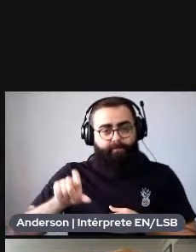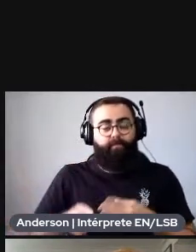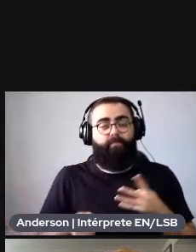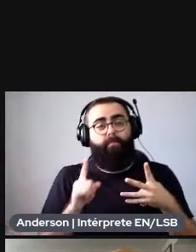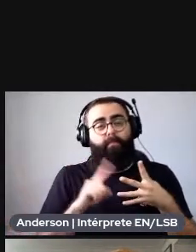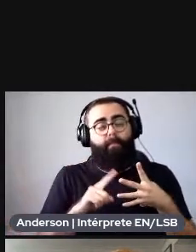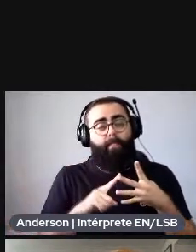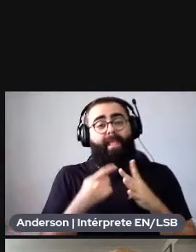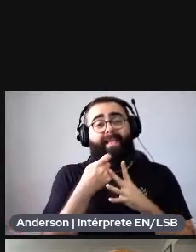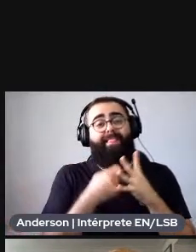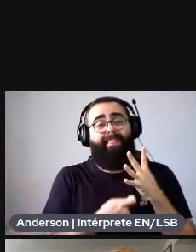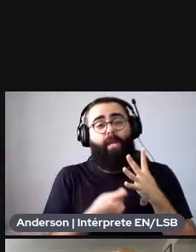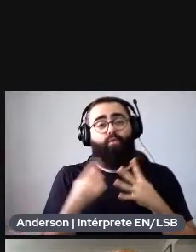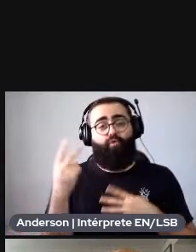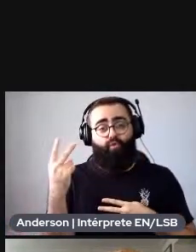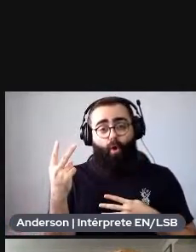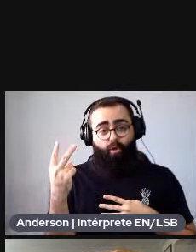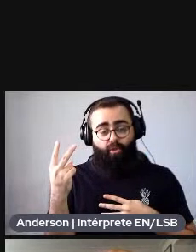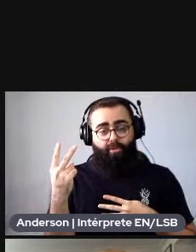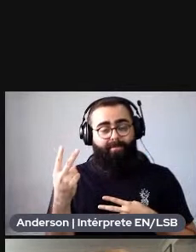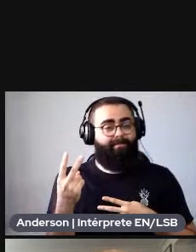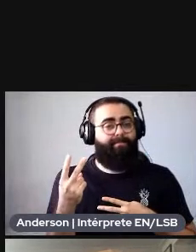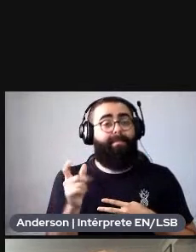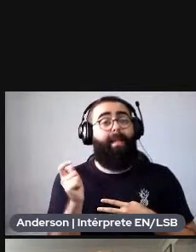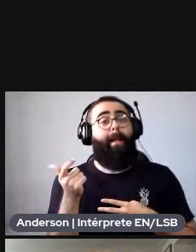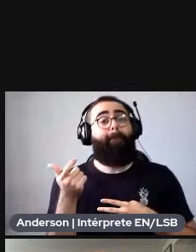inglês, a palavra cat, que aparece 6